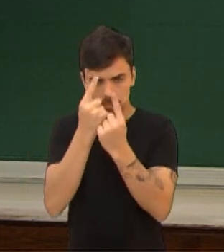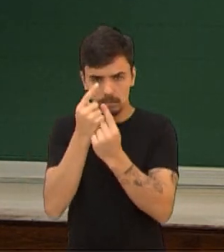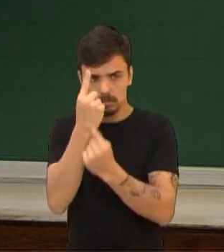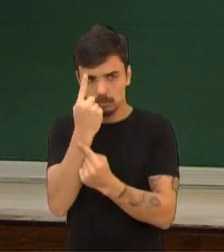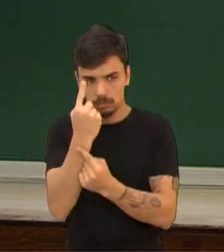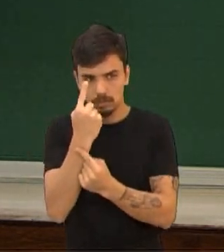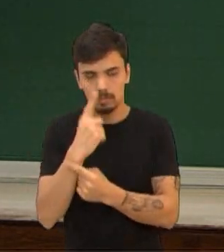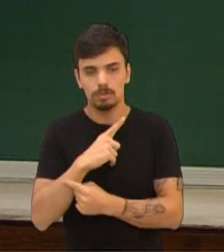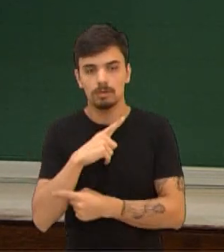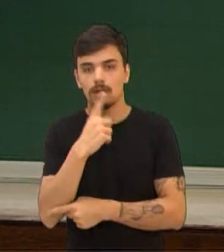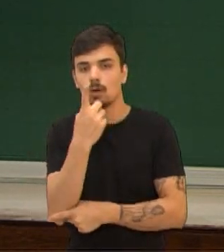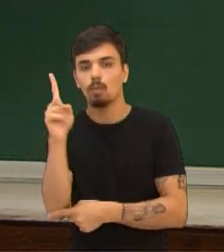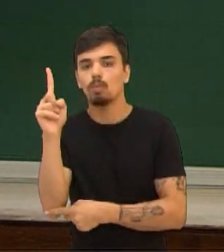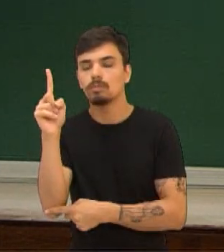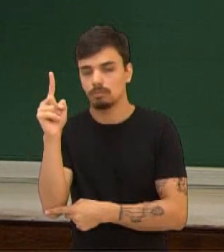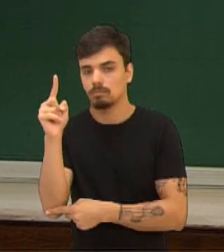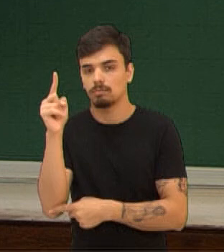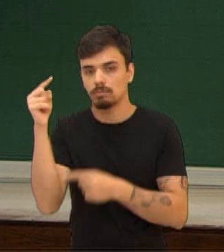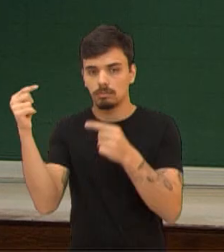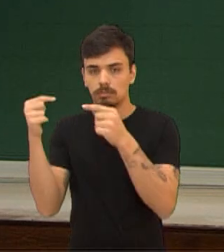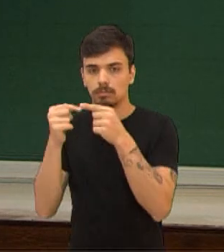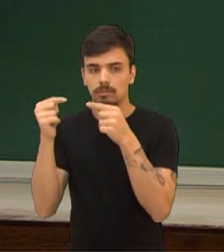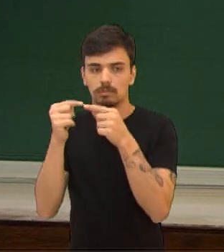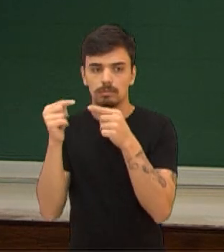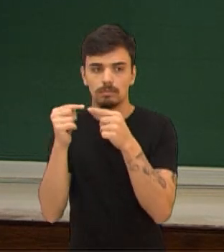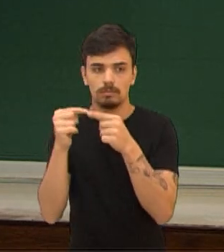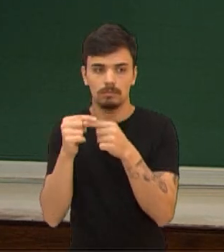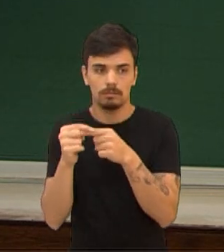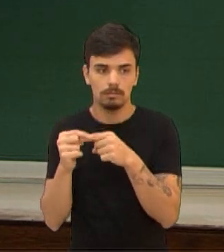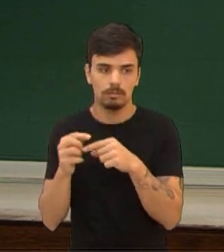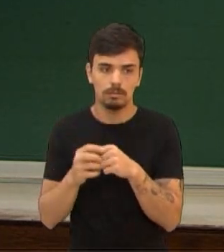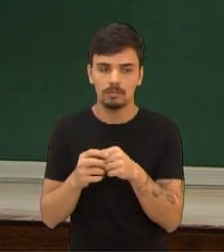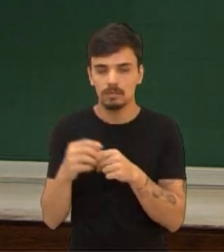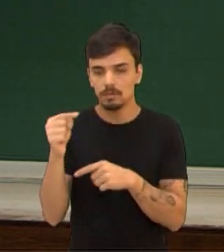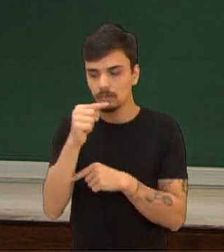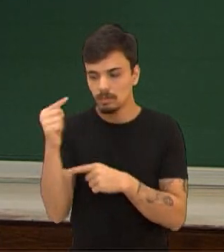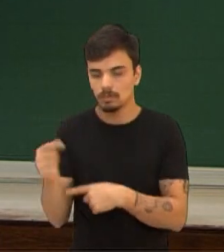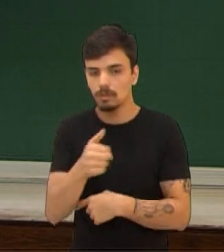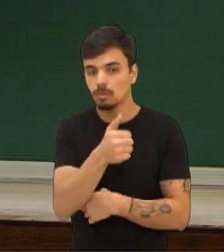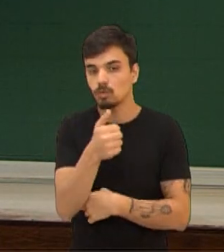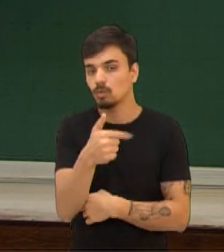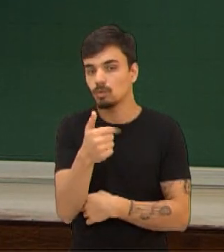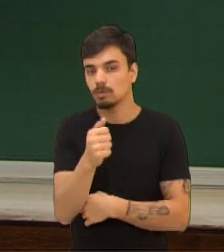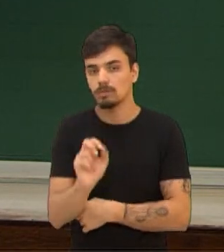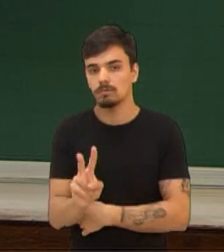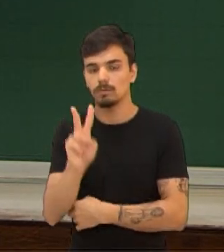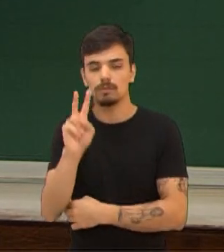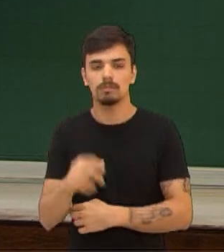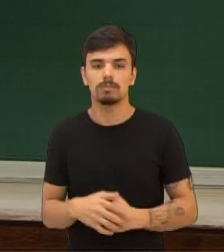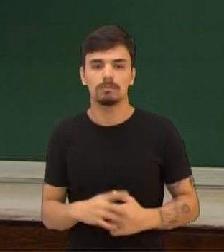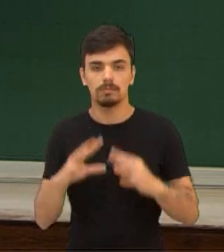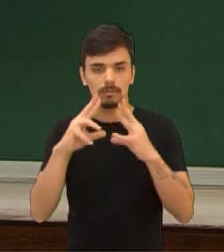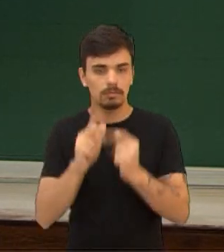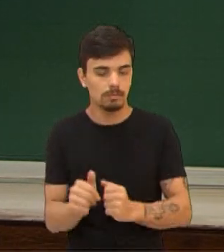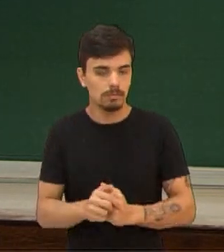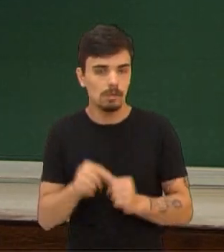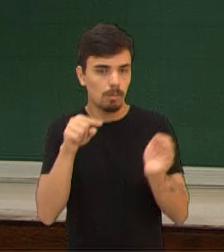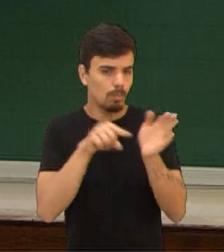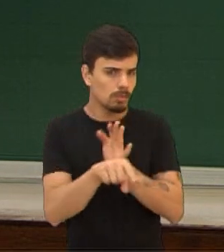um ponto aqui, um com o outro, e os dois estão ligados em 12 volts. Tá? A pergunta é a